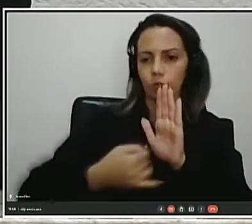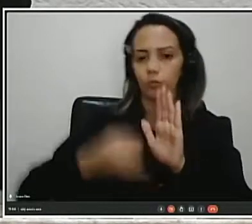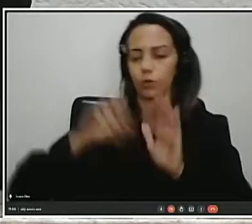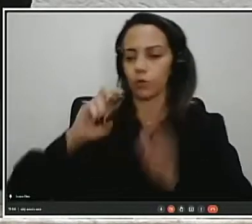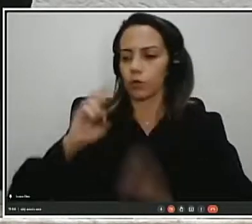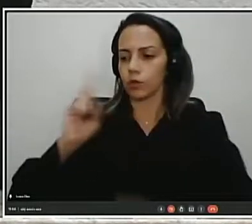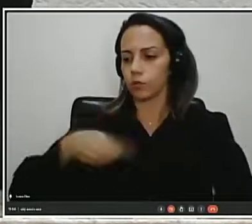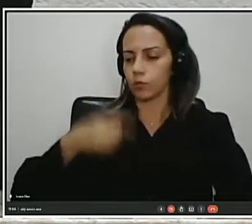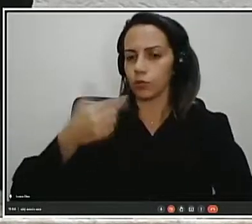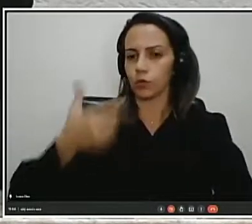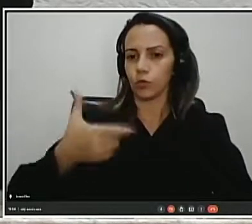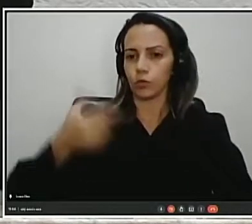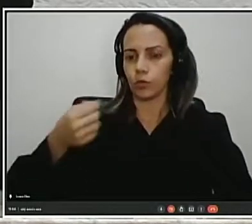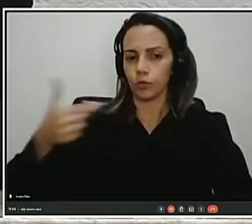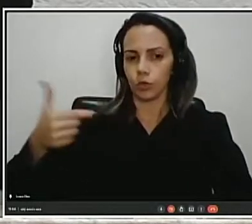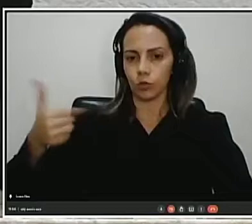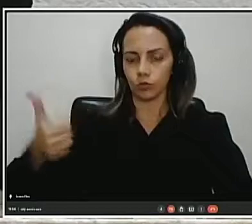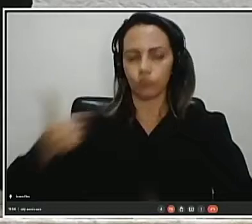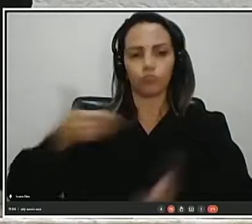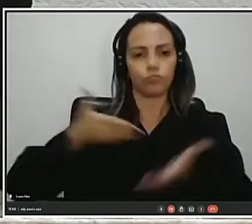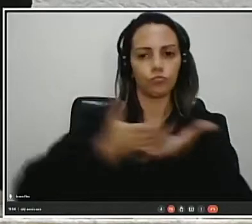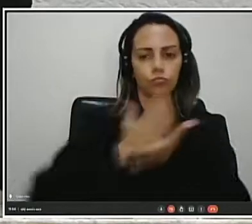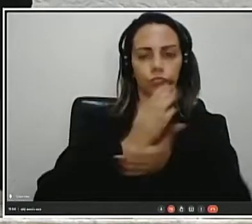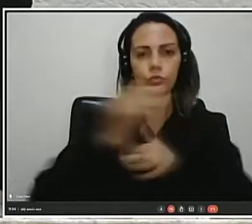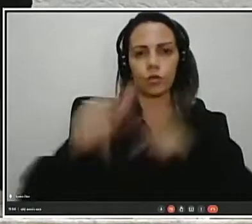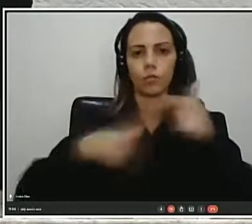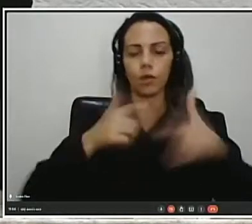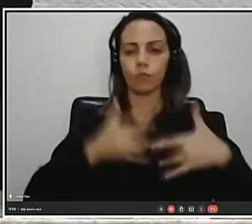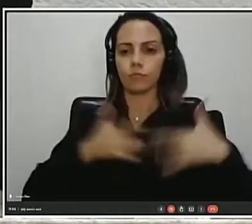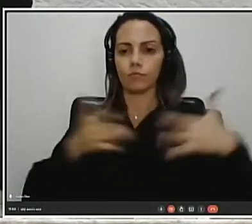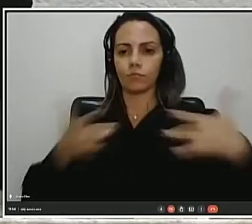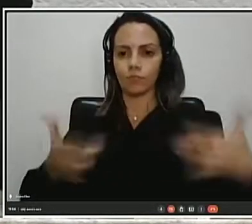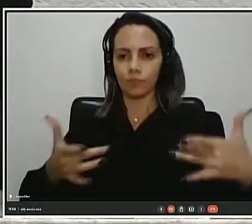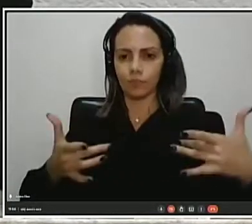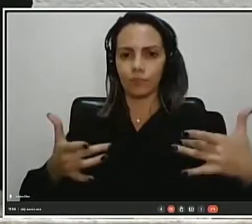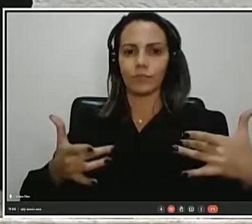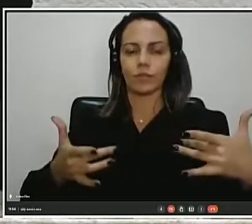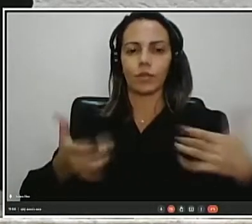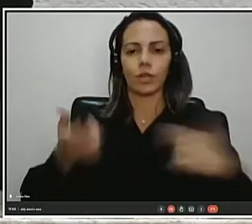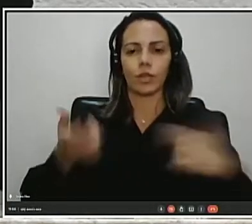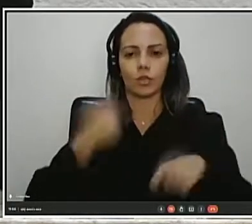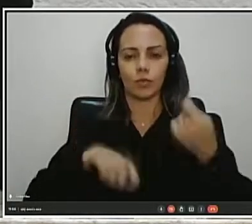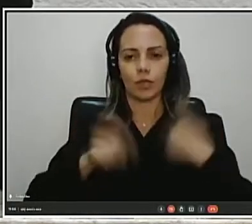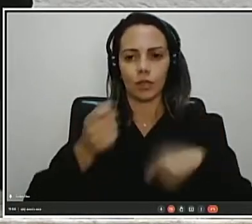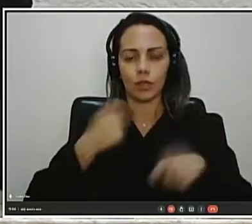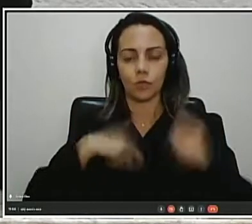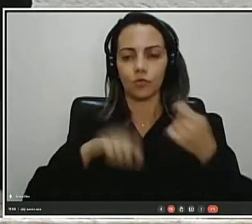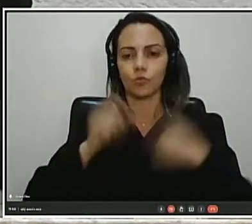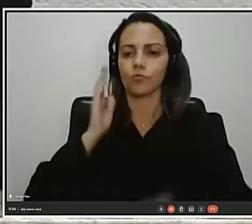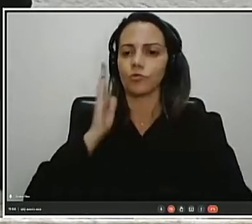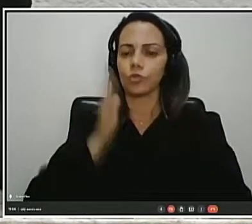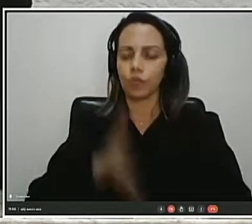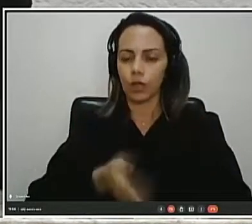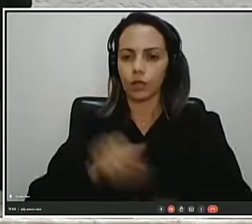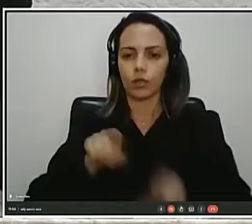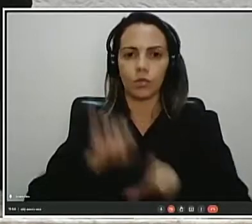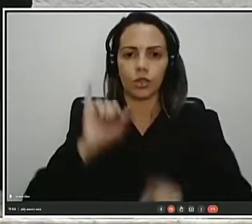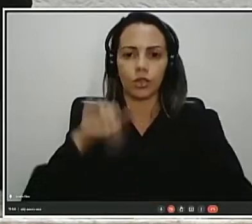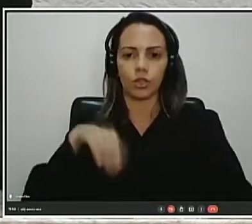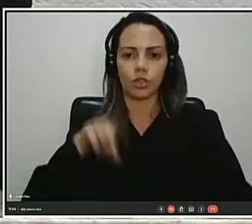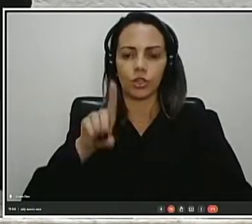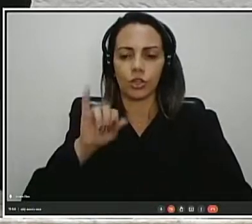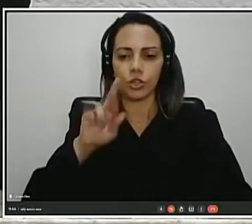2021. Institui o serviço voluntário no âmbito da administração direta e indireta do município de União da